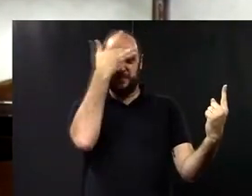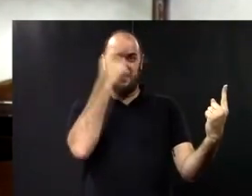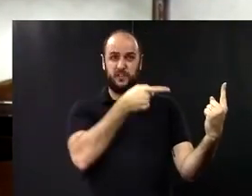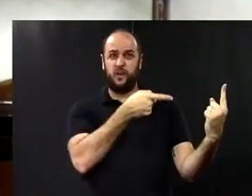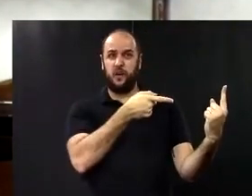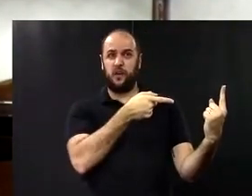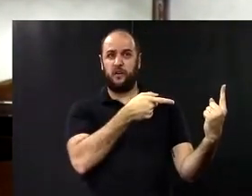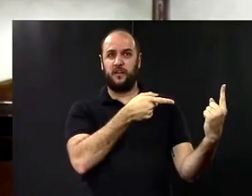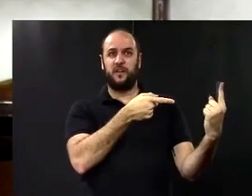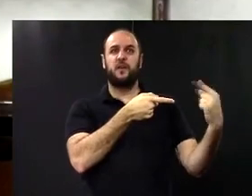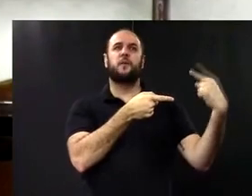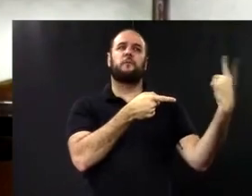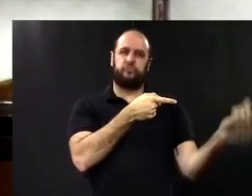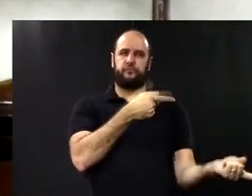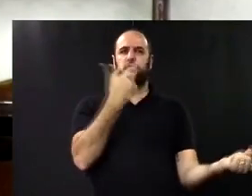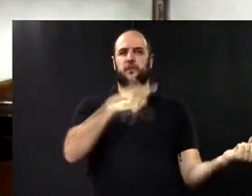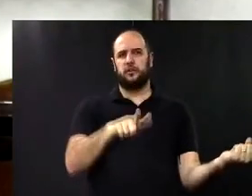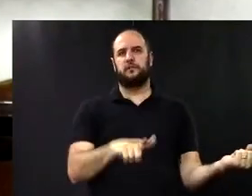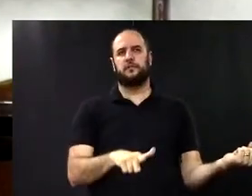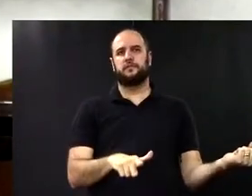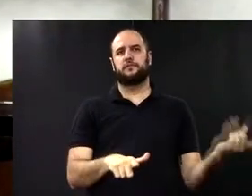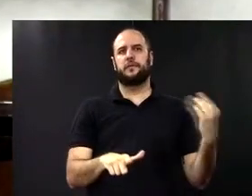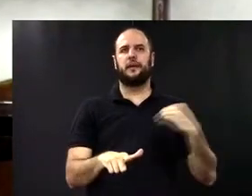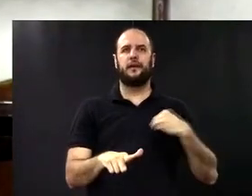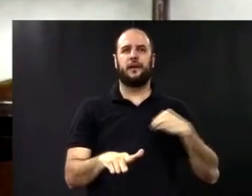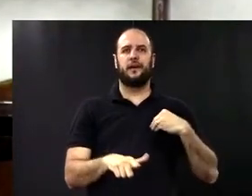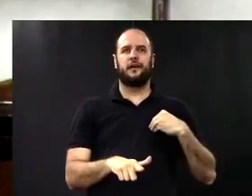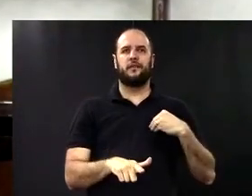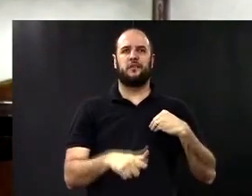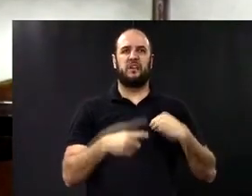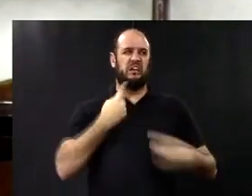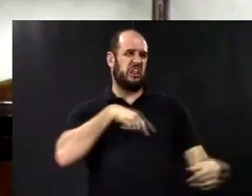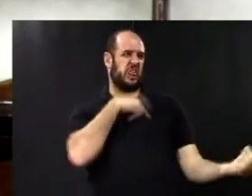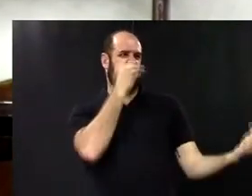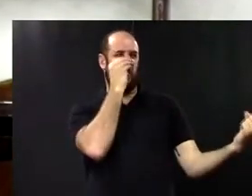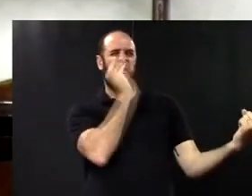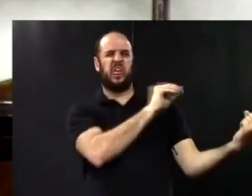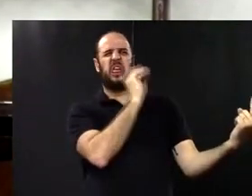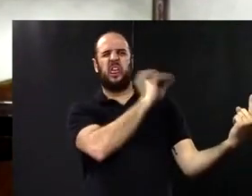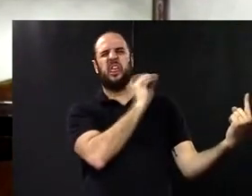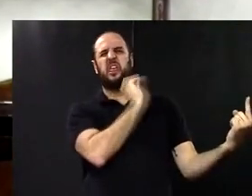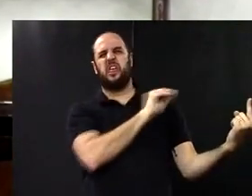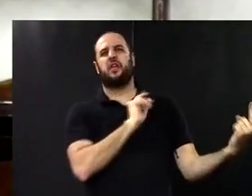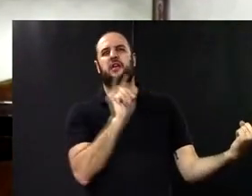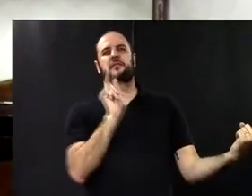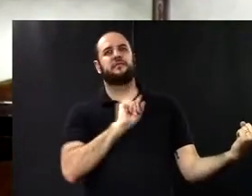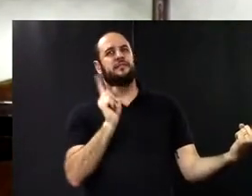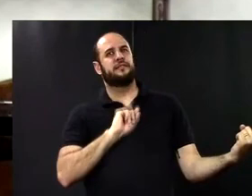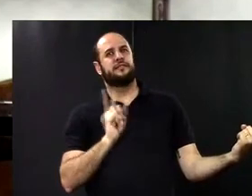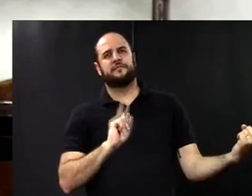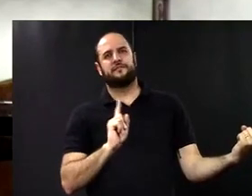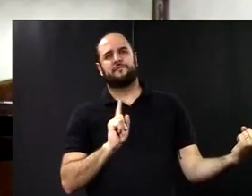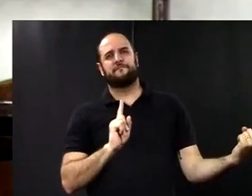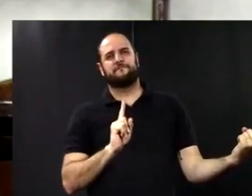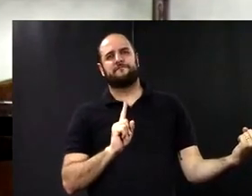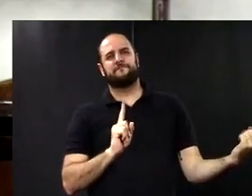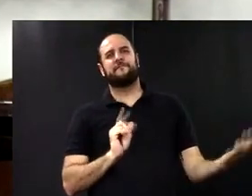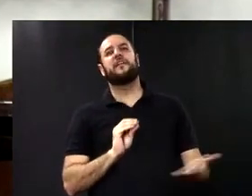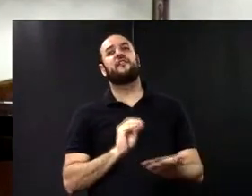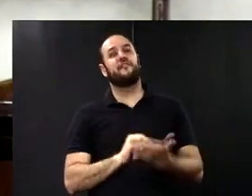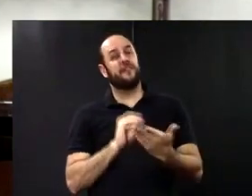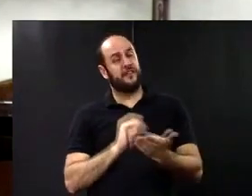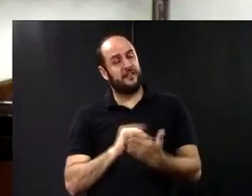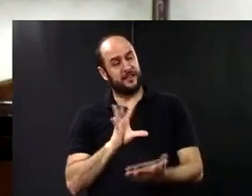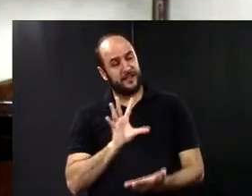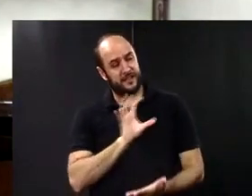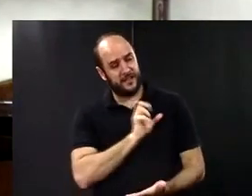talvez cair novamente, porque não experimentou o amor através da disciplina.